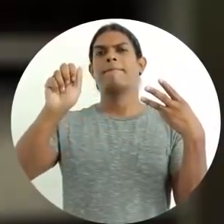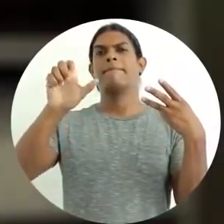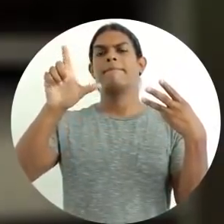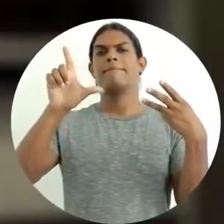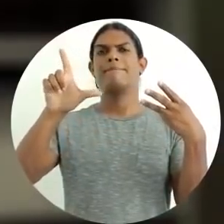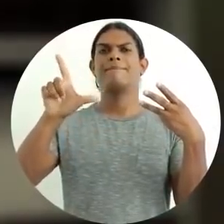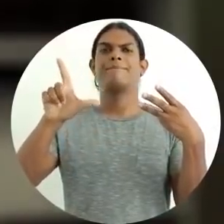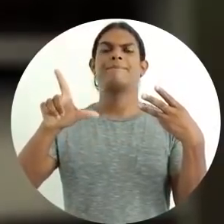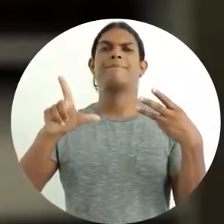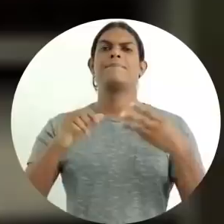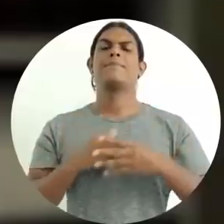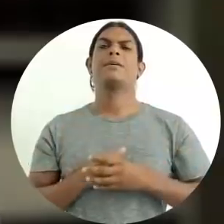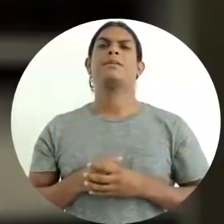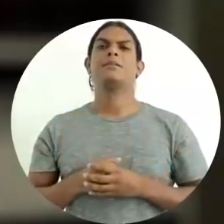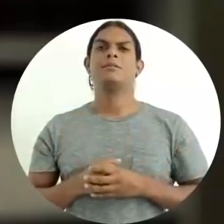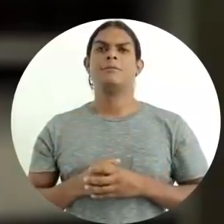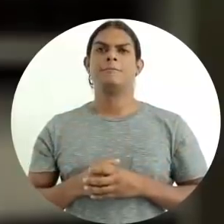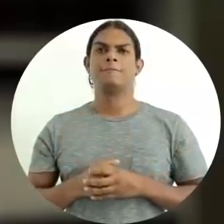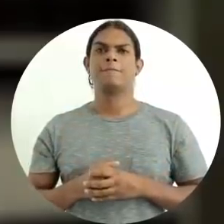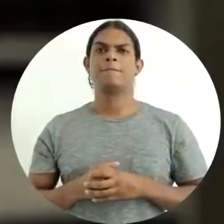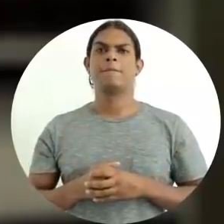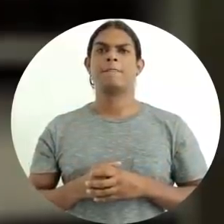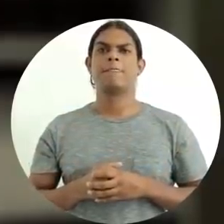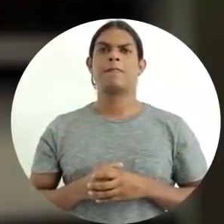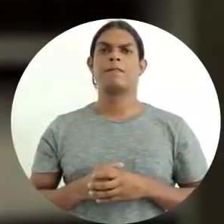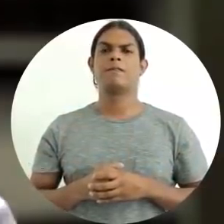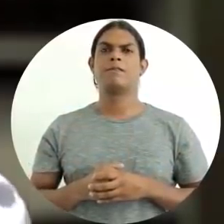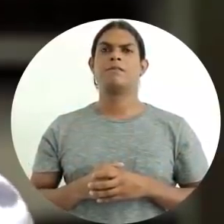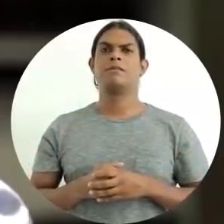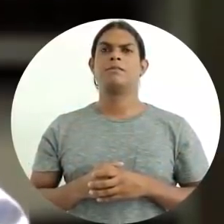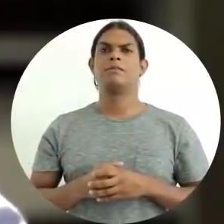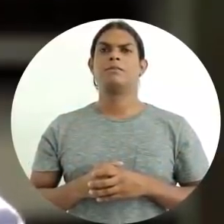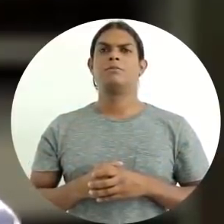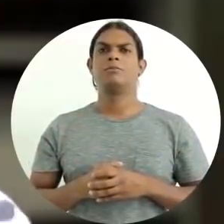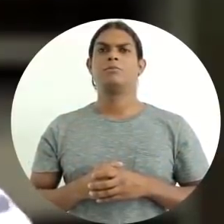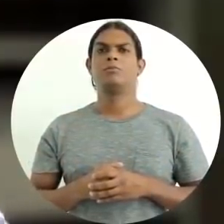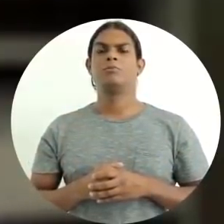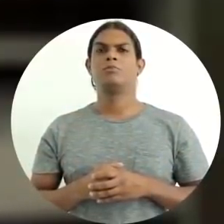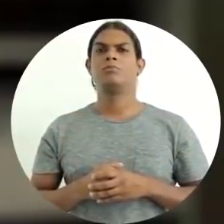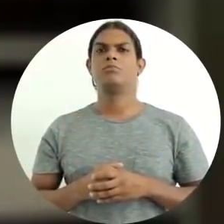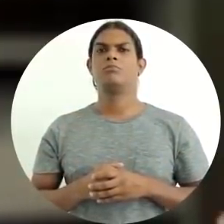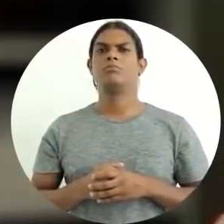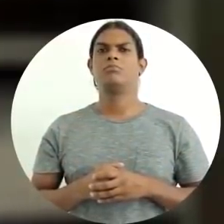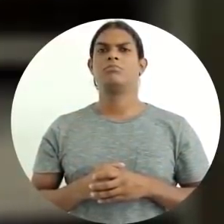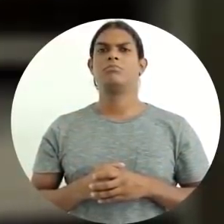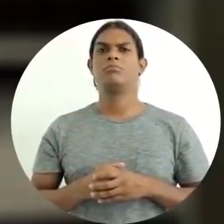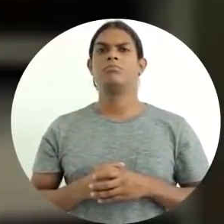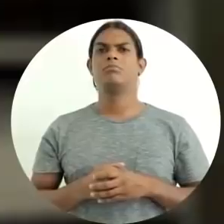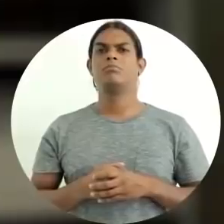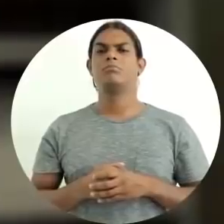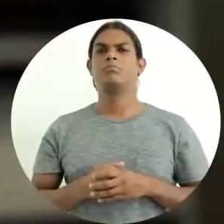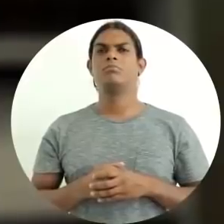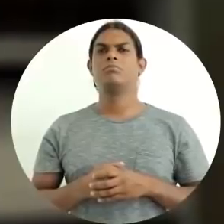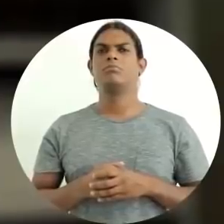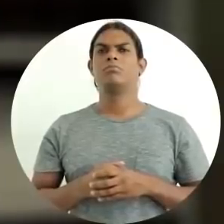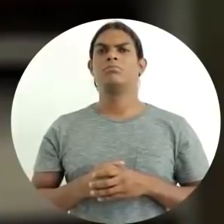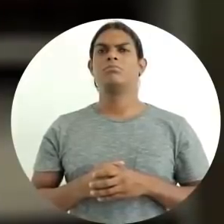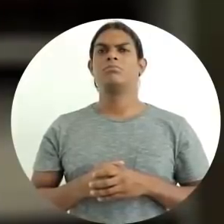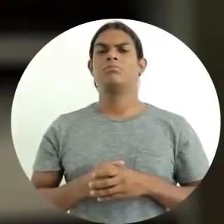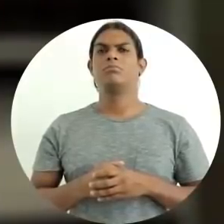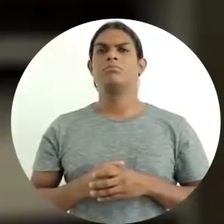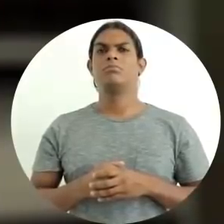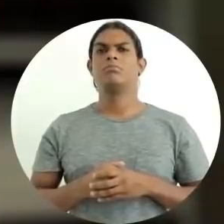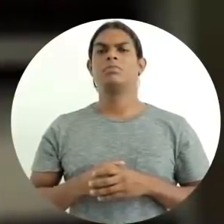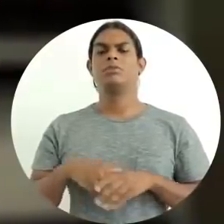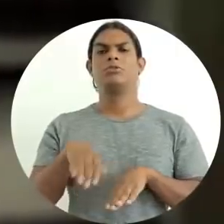rédeas soltas, ou seja, quando realmente o líder ele não é tão eficaz e todos os subordinados eles ficam